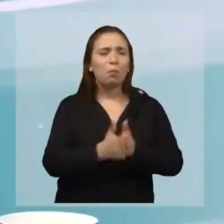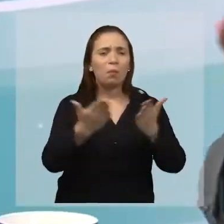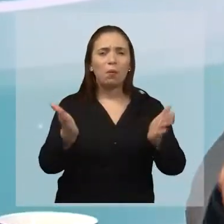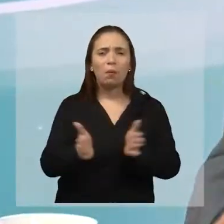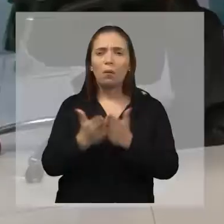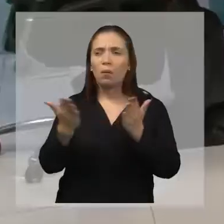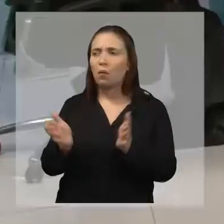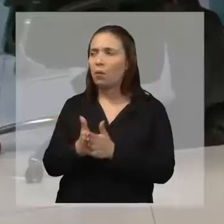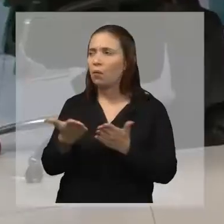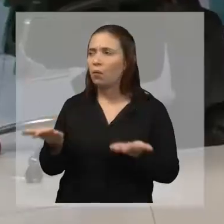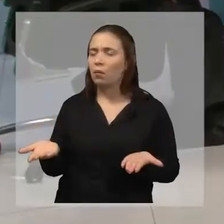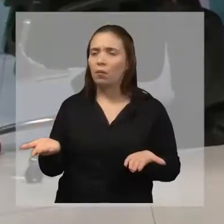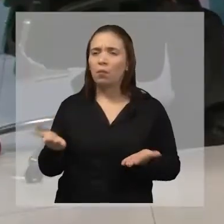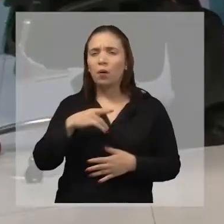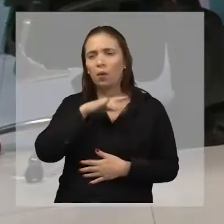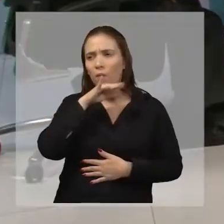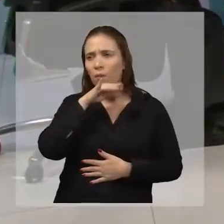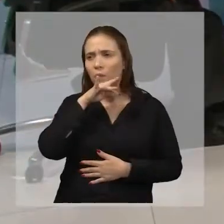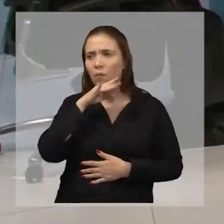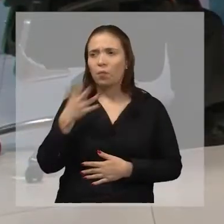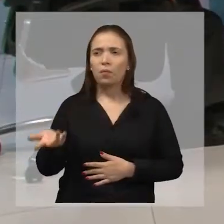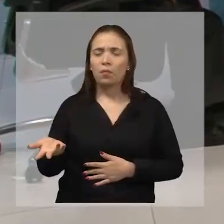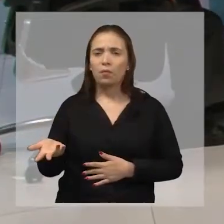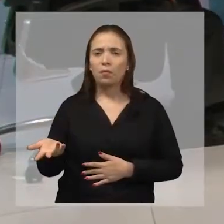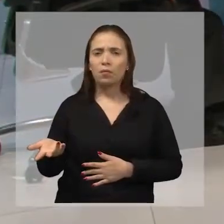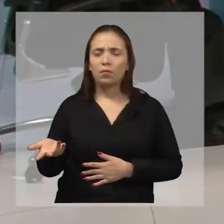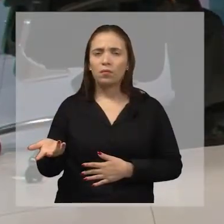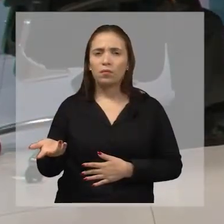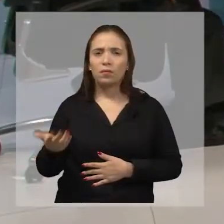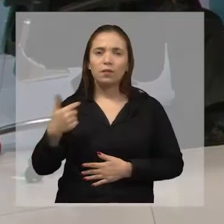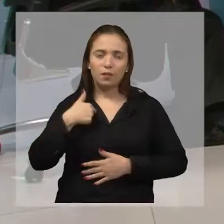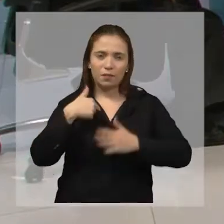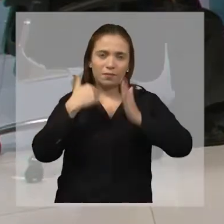dessa discussão em torno da reforma. Um instante só e a gente volta.